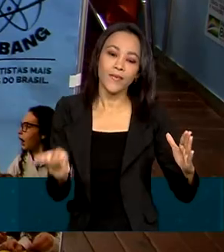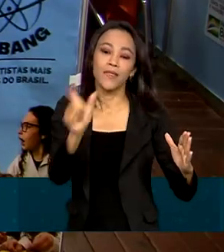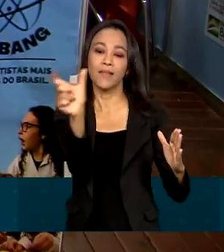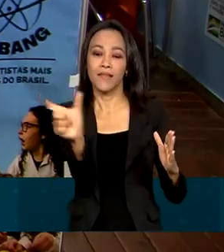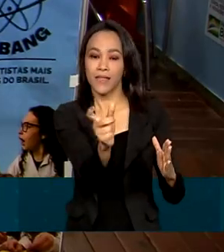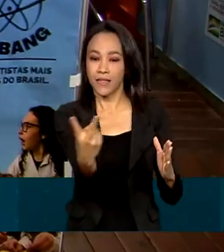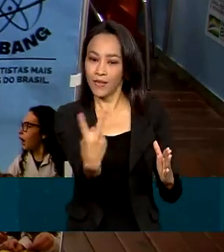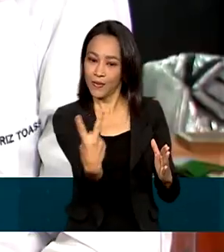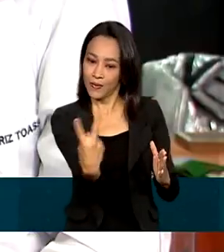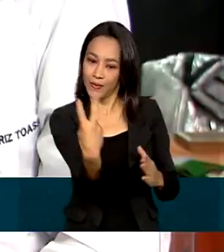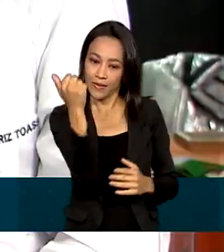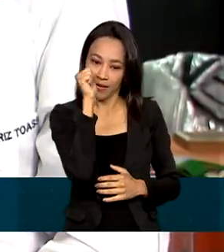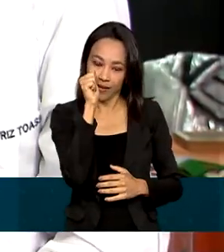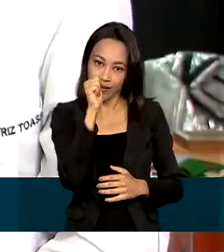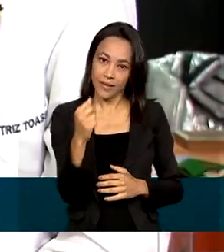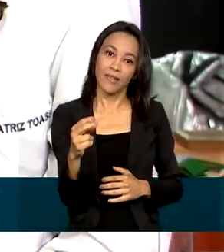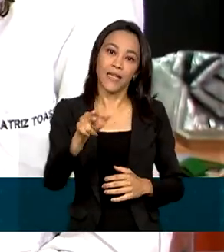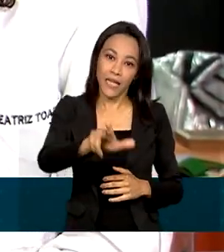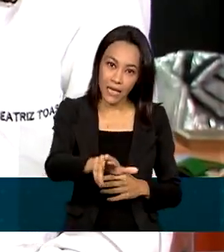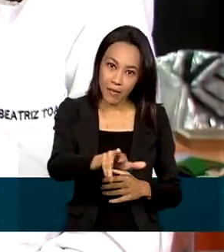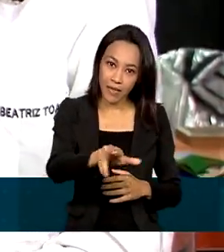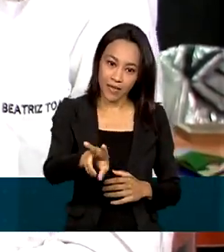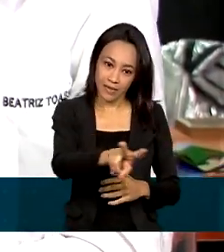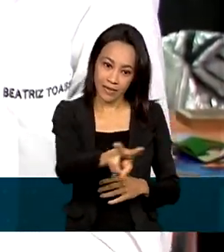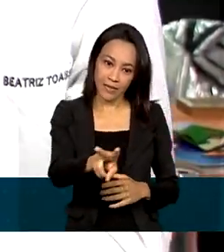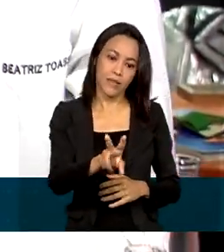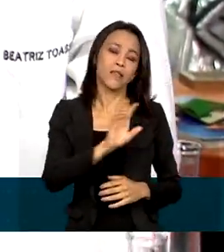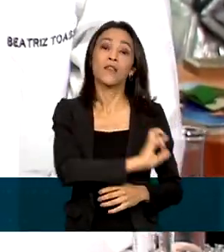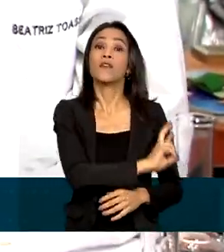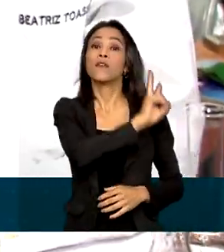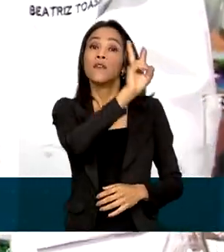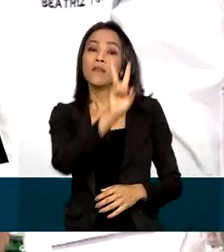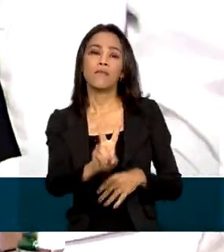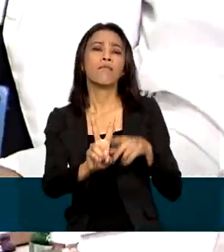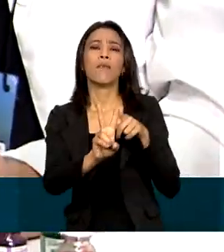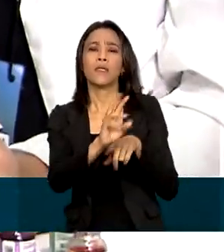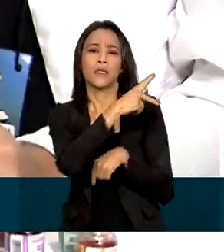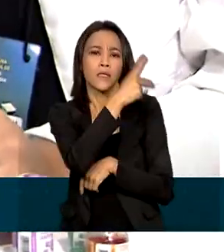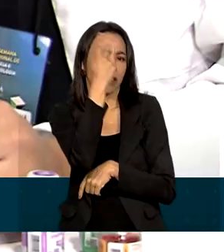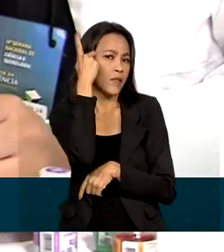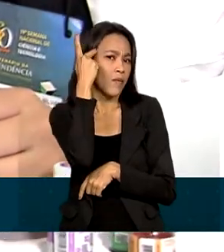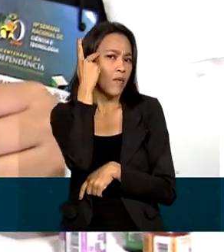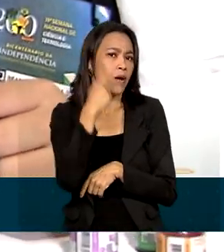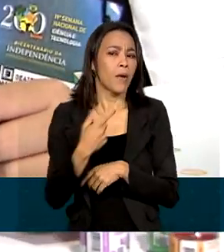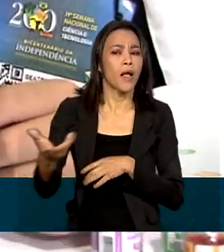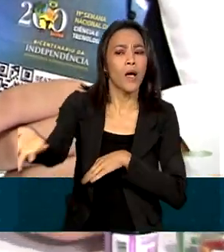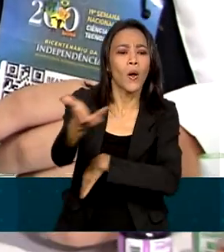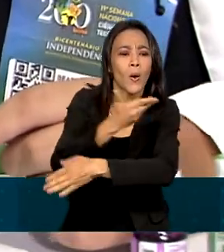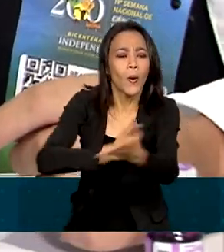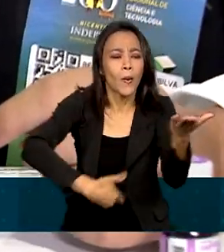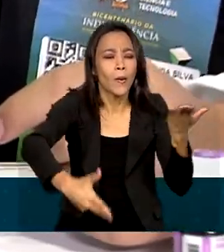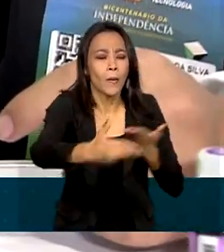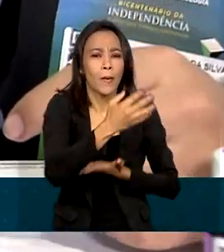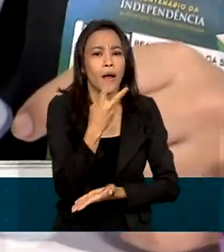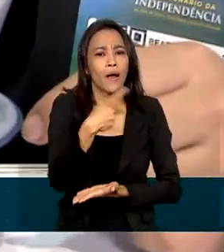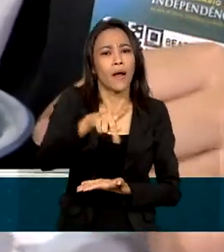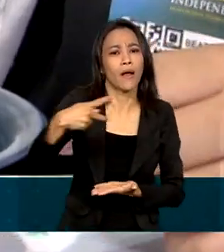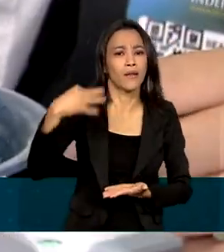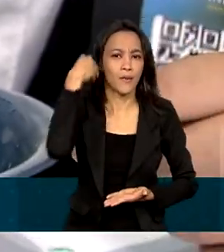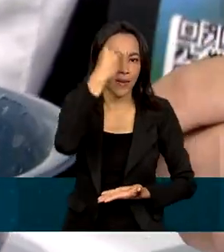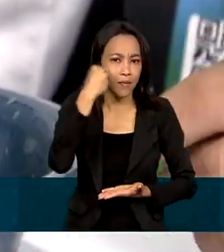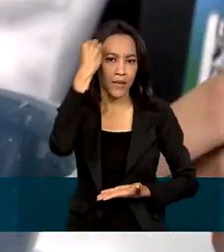dupla Big Bang. Beatriz e Isabela vieram de São Paulo para compartilhar a experiência de